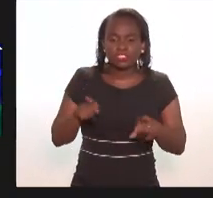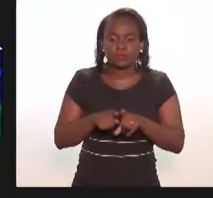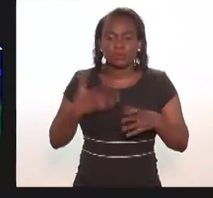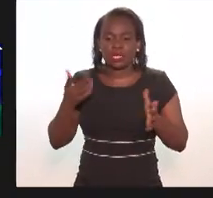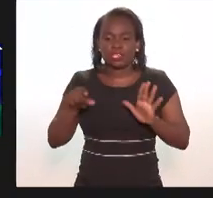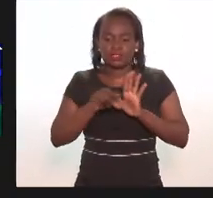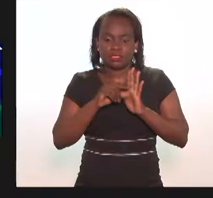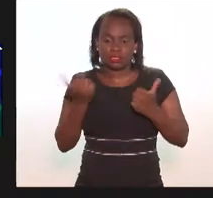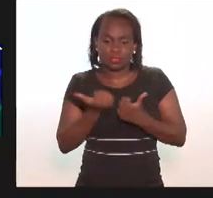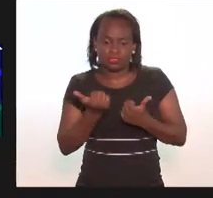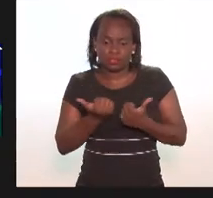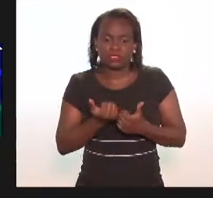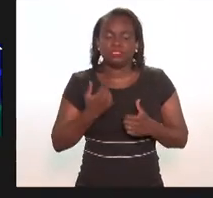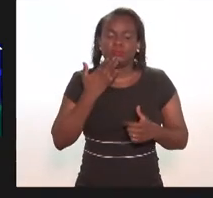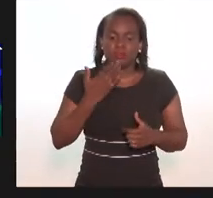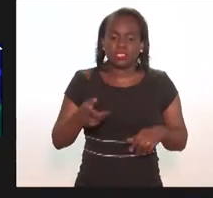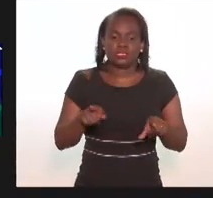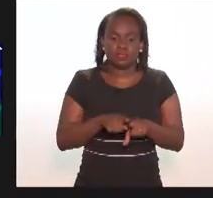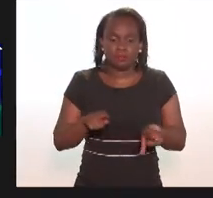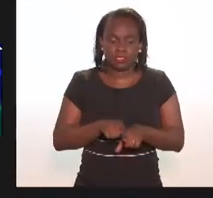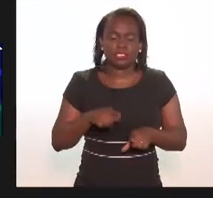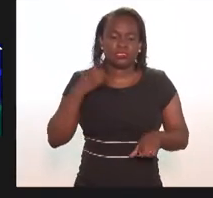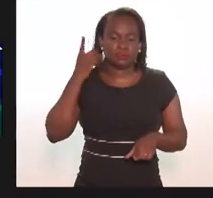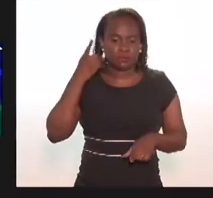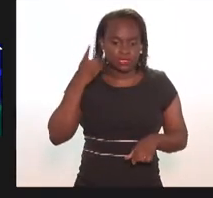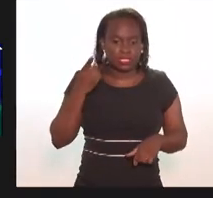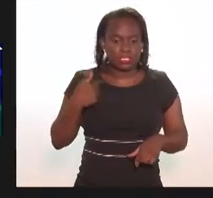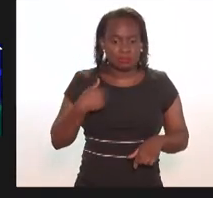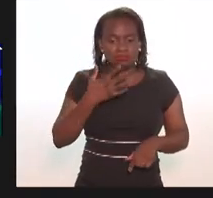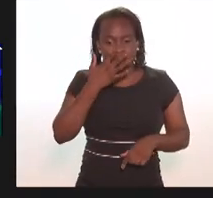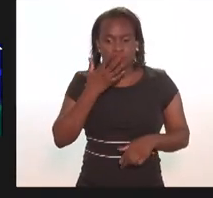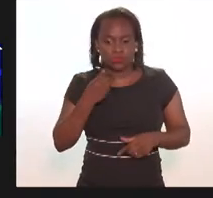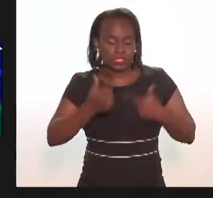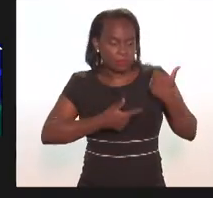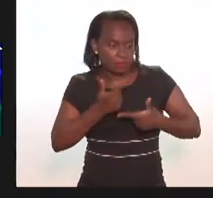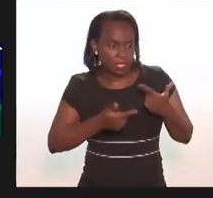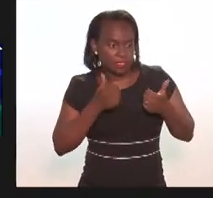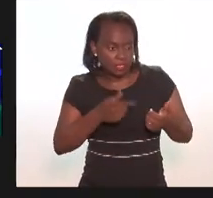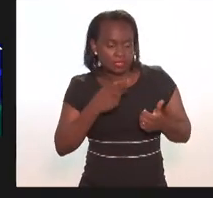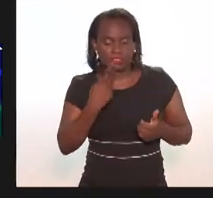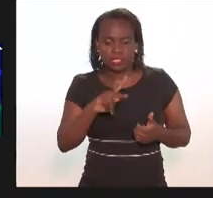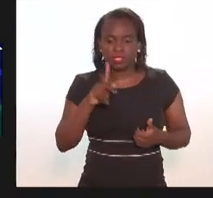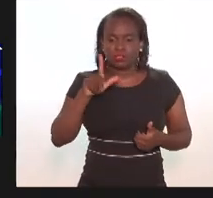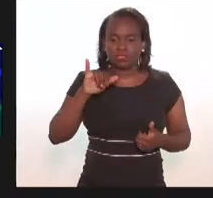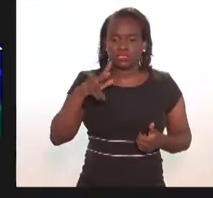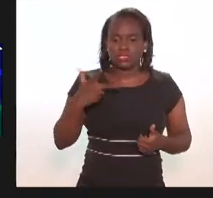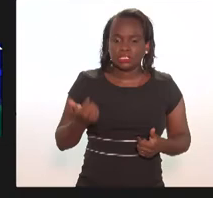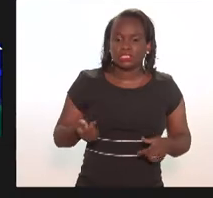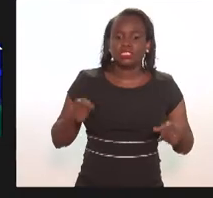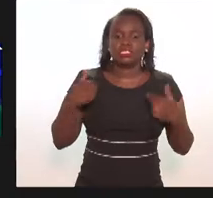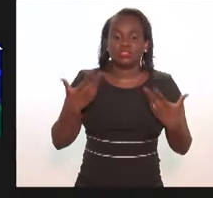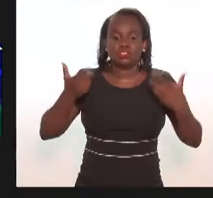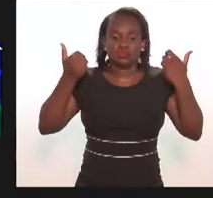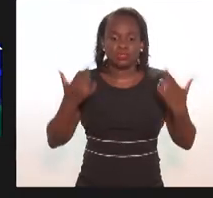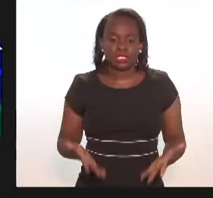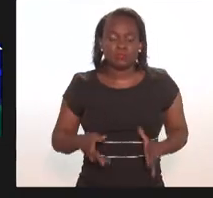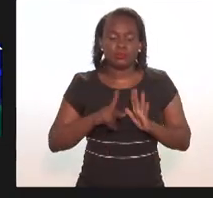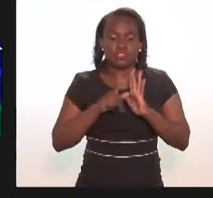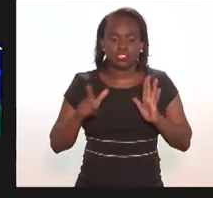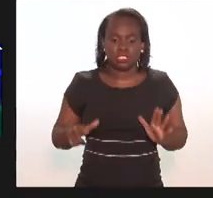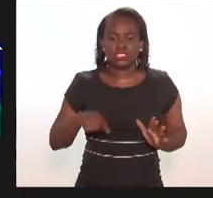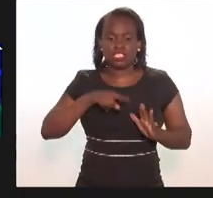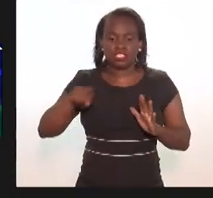coautoria. Peço coautoria, deputada, a quem eu admiro muito o trabalho da deputada Lucinha, e dizer que esse projeto que